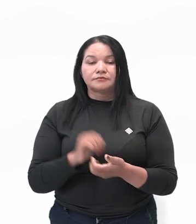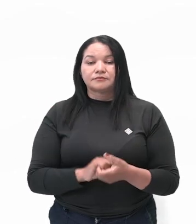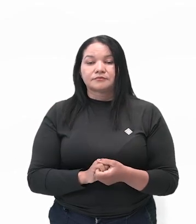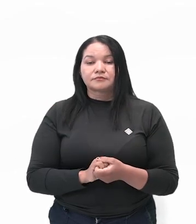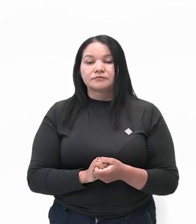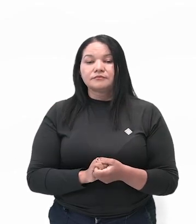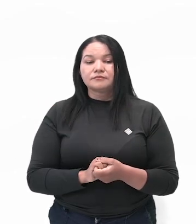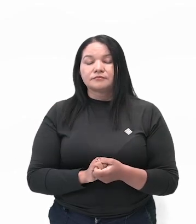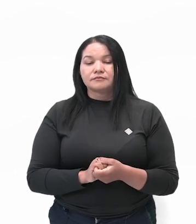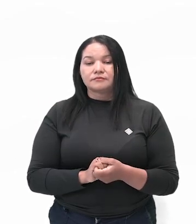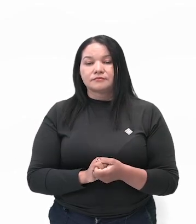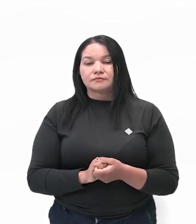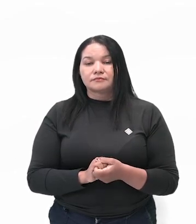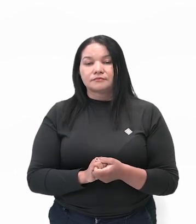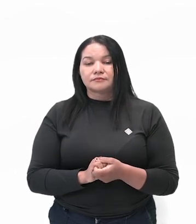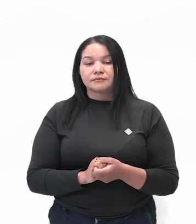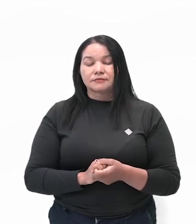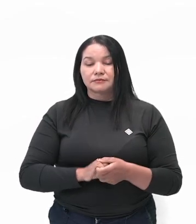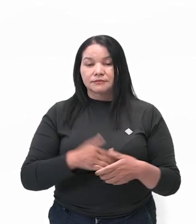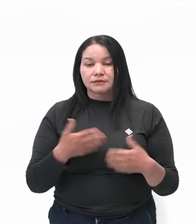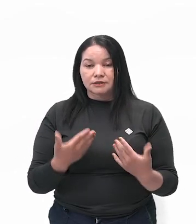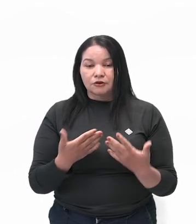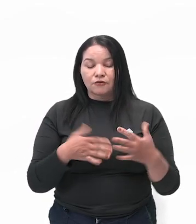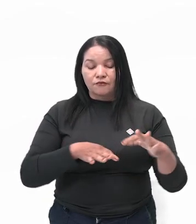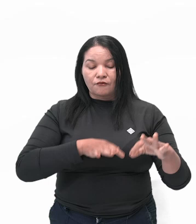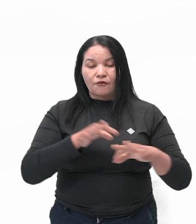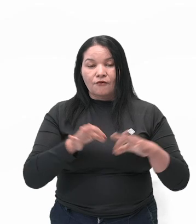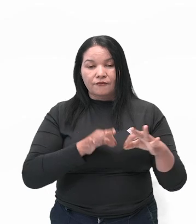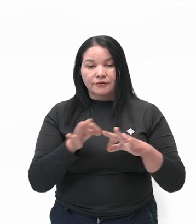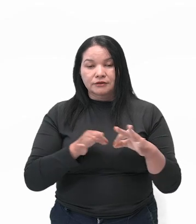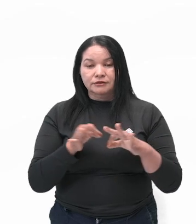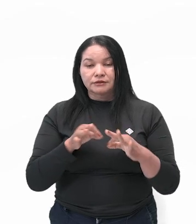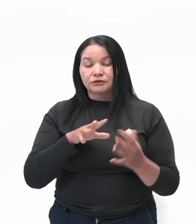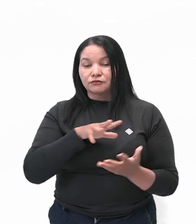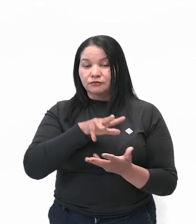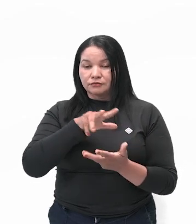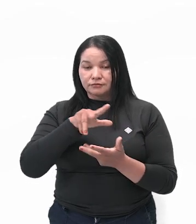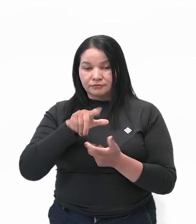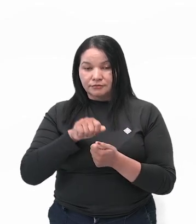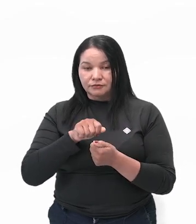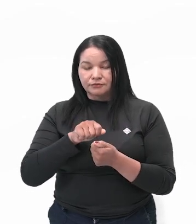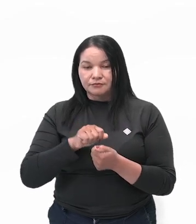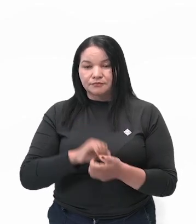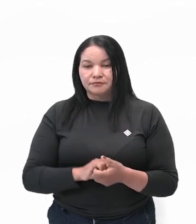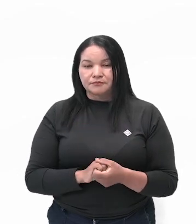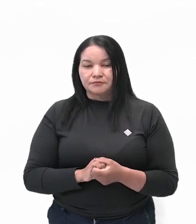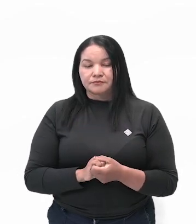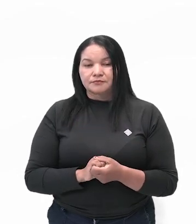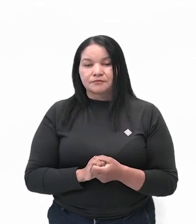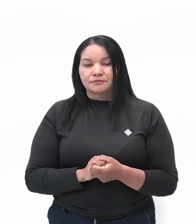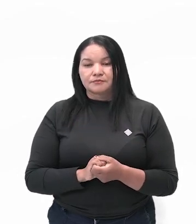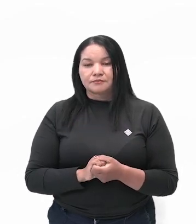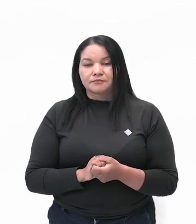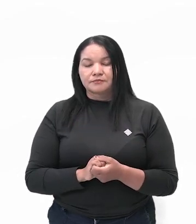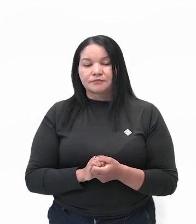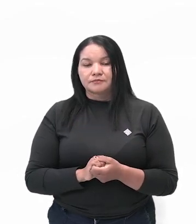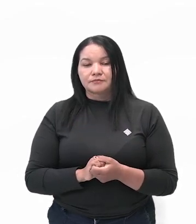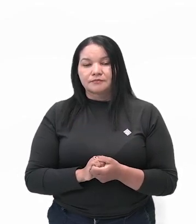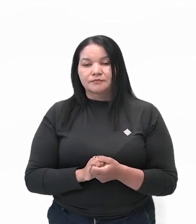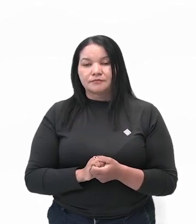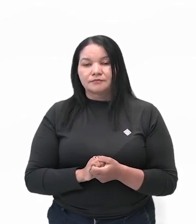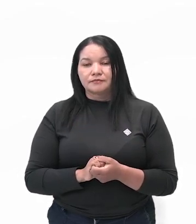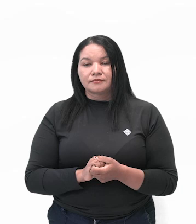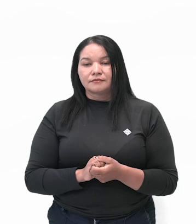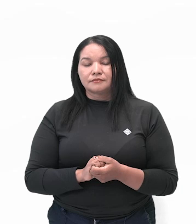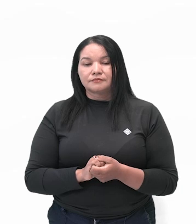Organizations, ou seja, organizações internacionais, and